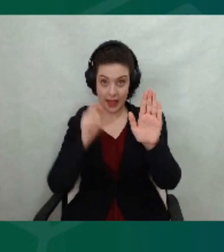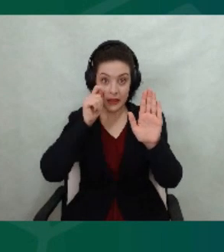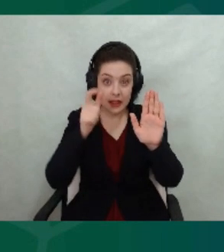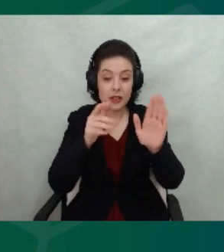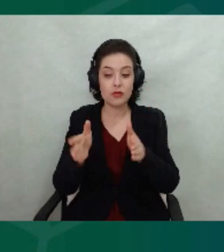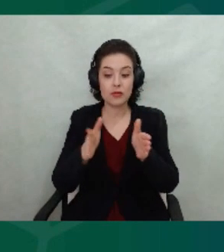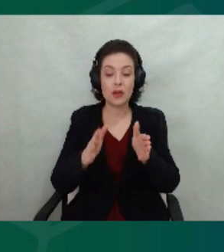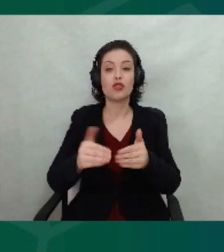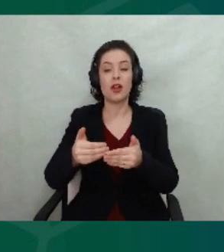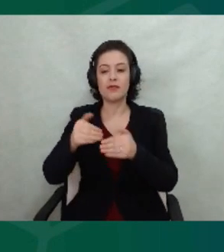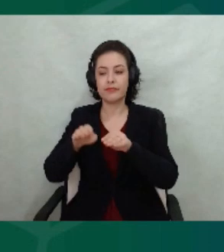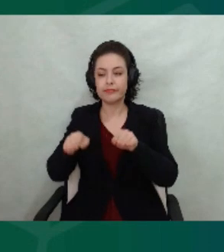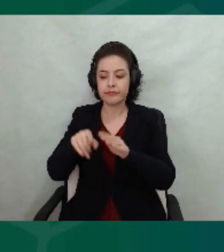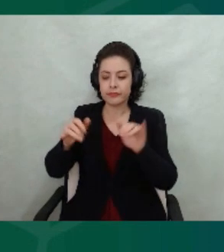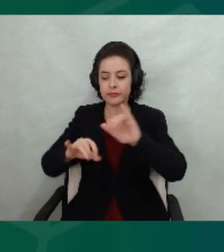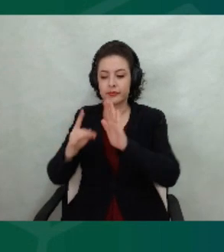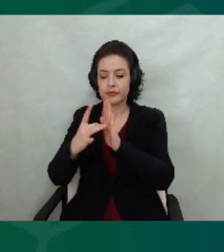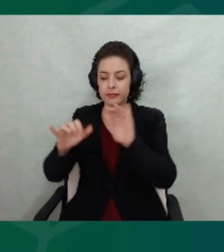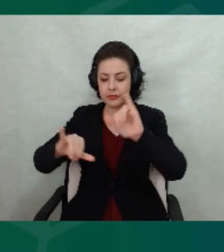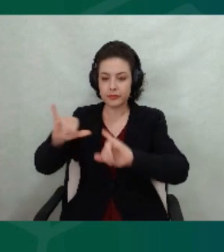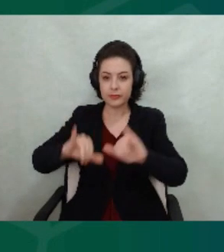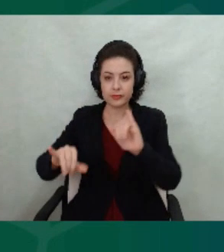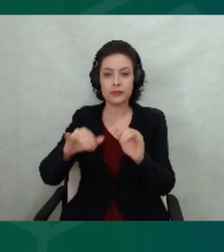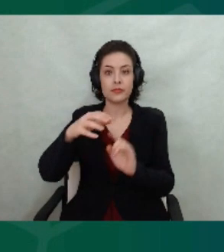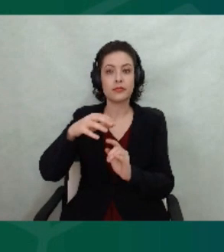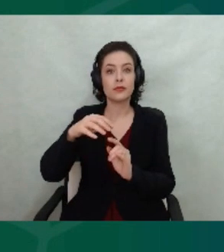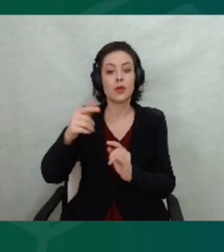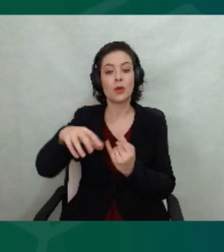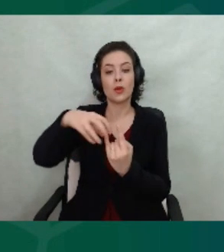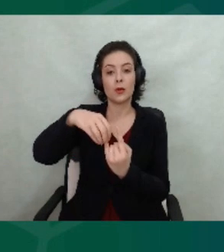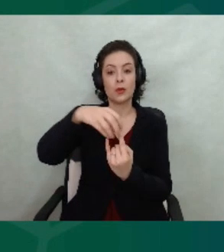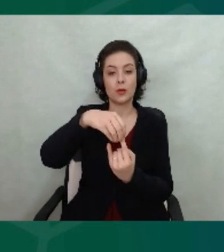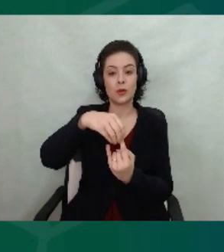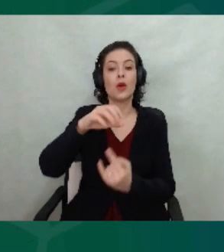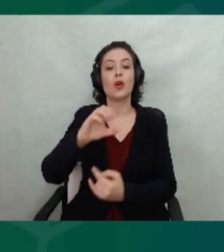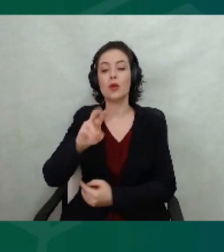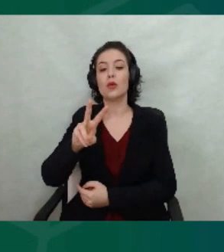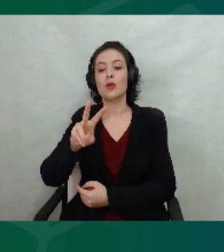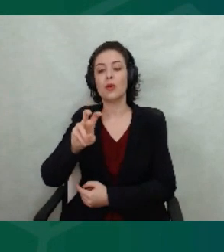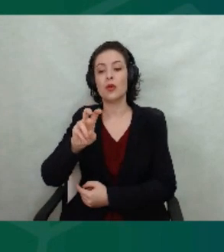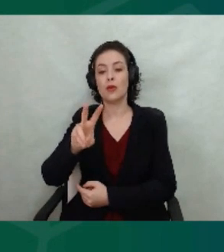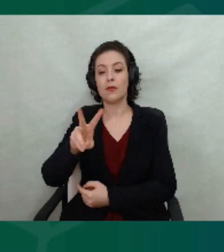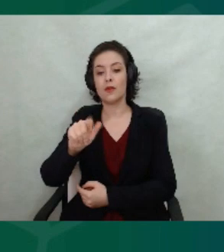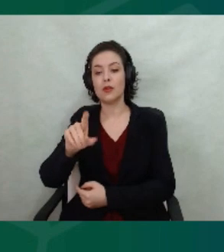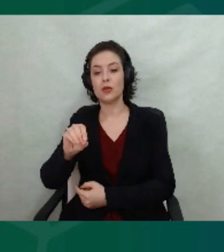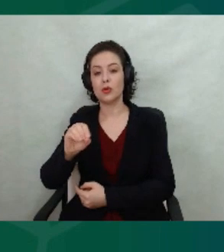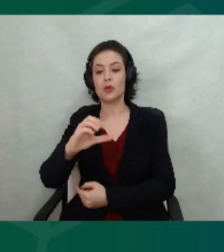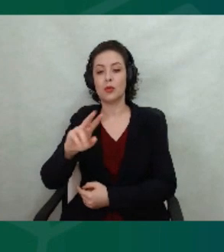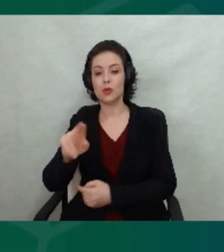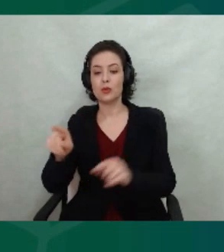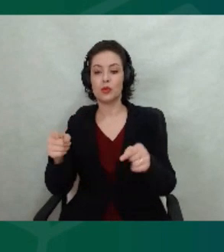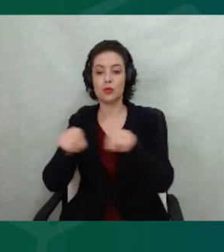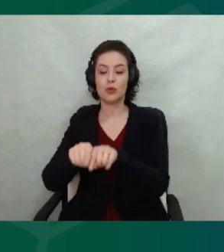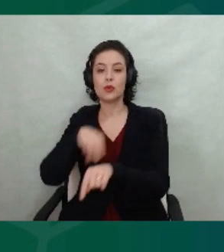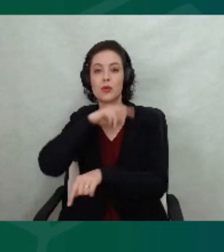pré-clínica, nós destacamos aqui da Fundação Oswaldo Cruz, junto com o Instituto Butantan, que é também